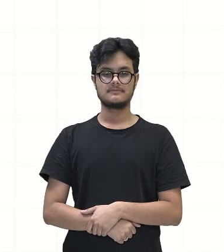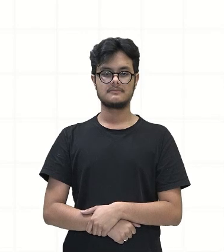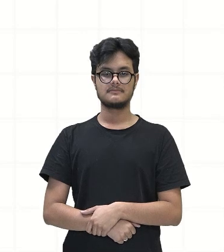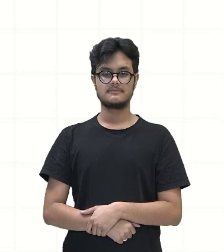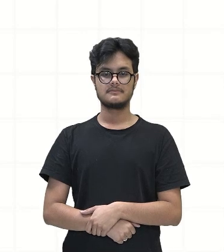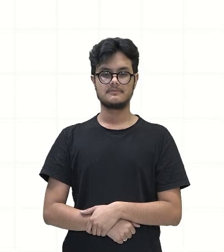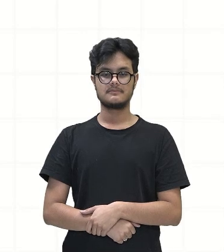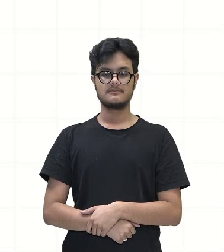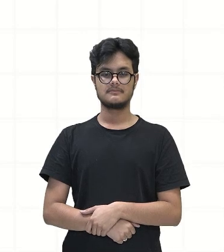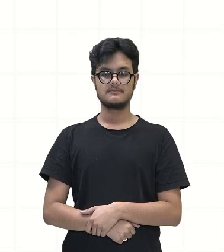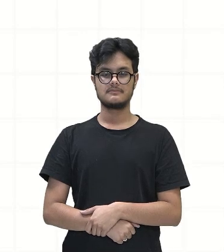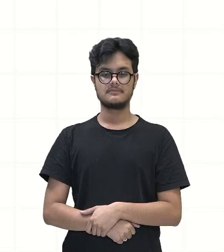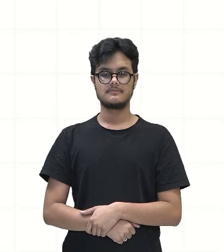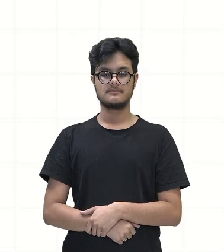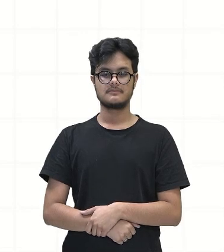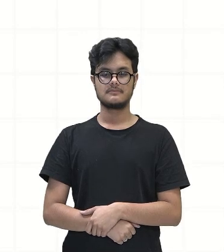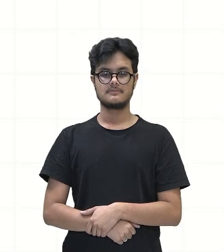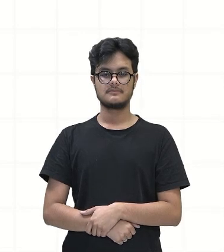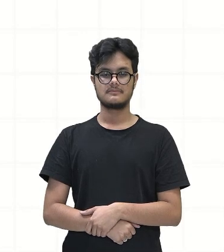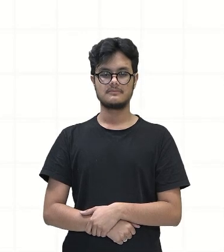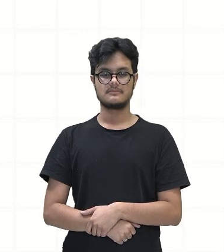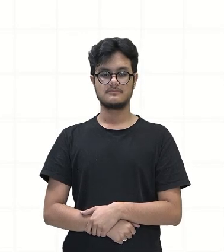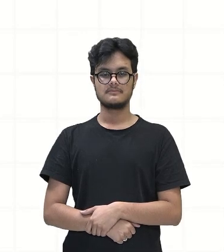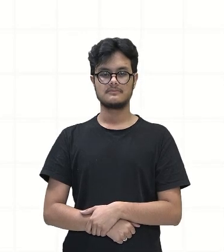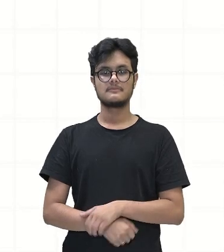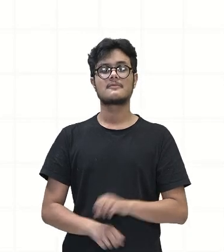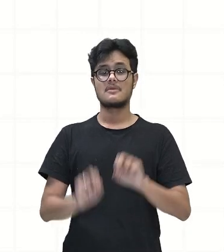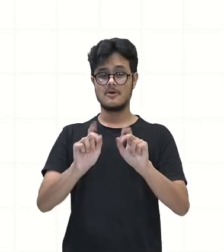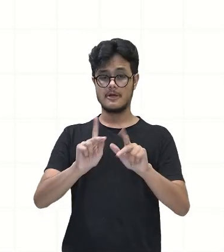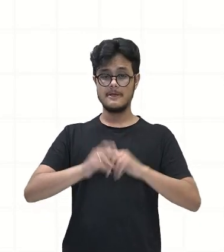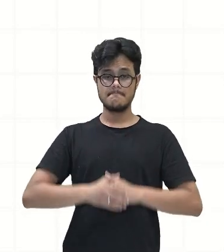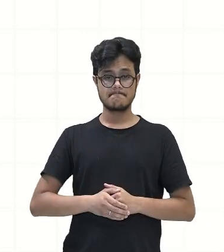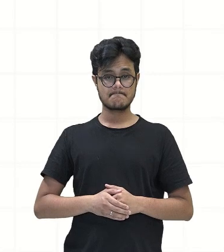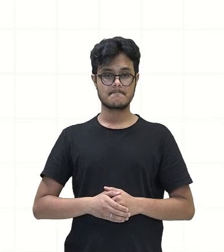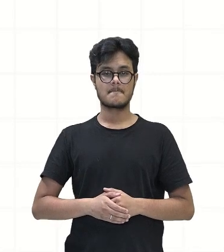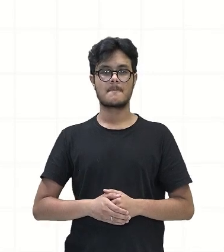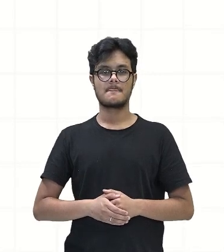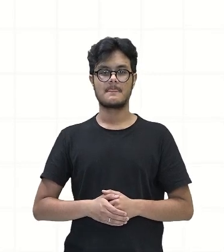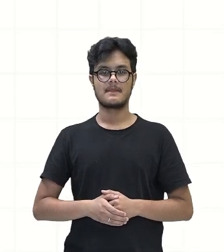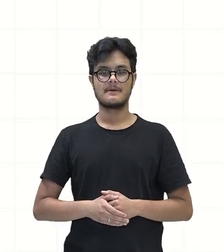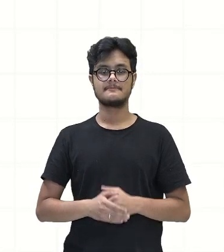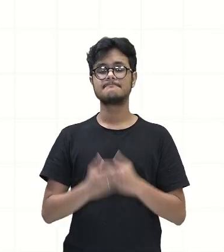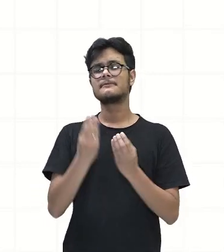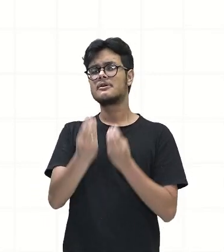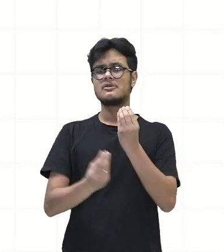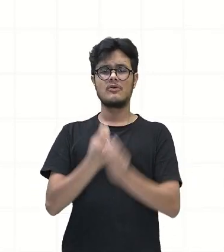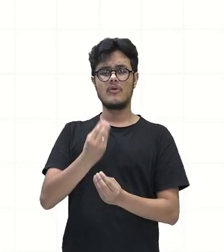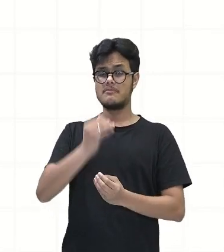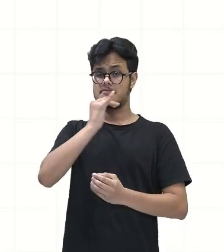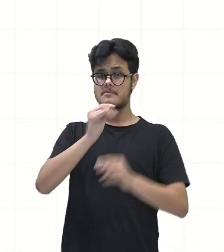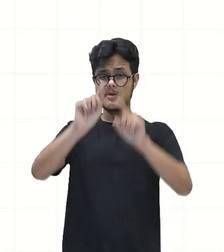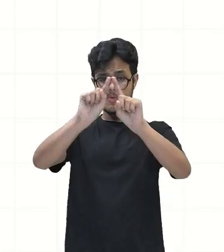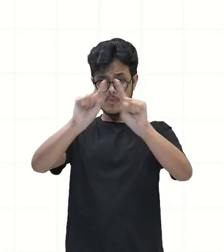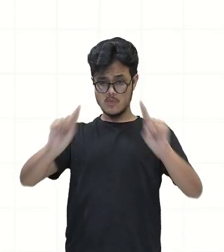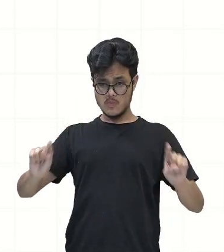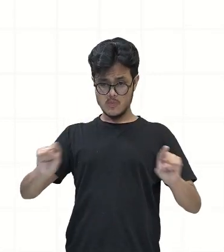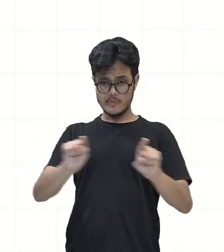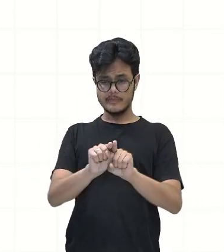3 raiz quadrada de 2, certo? Então, continuando aqui, agora a gente já vai